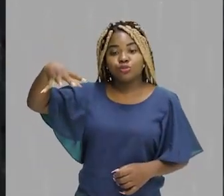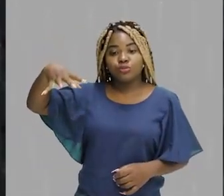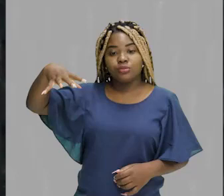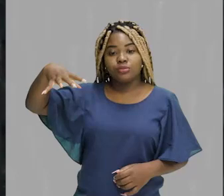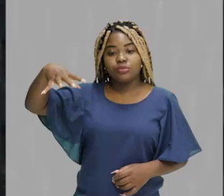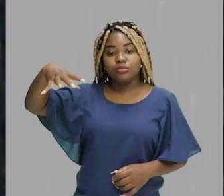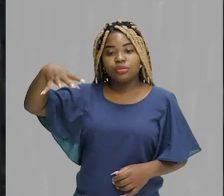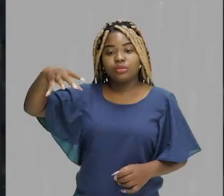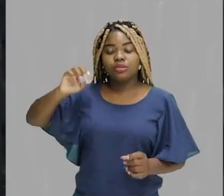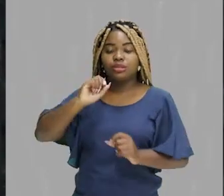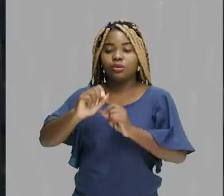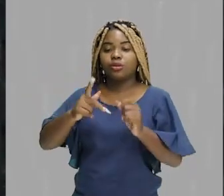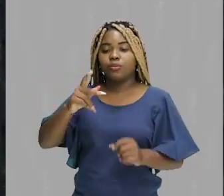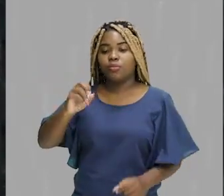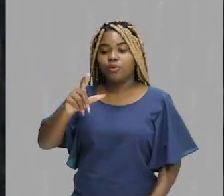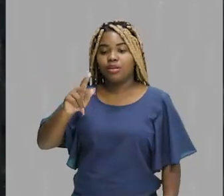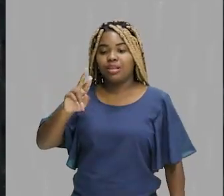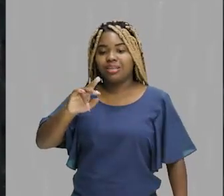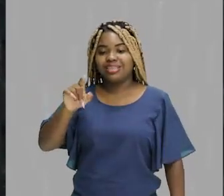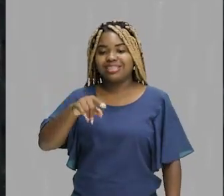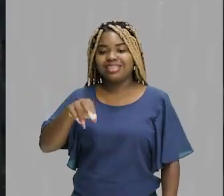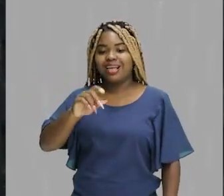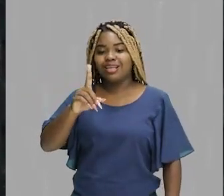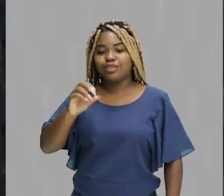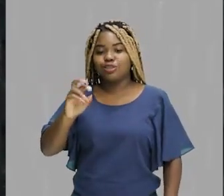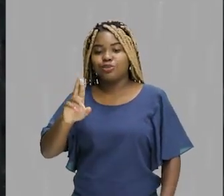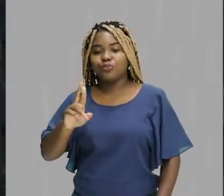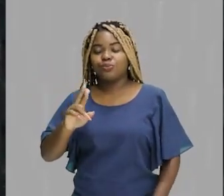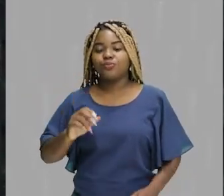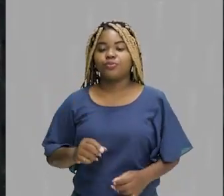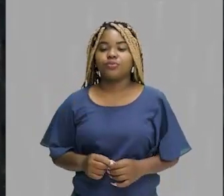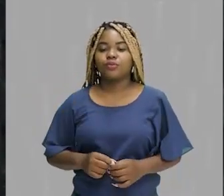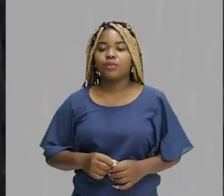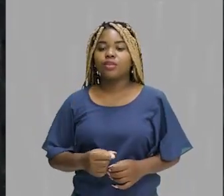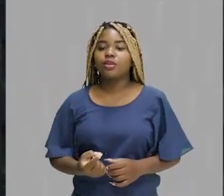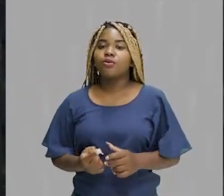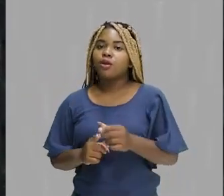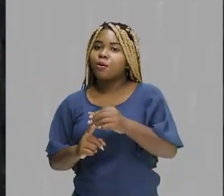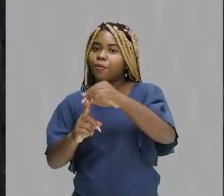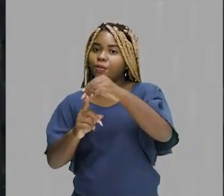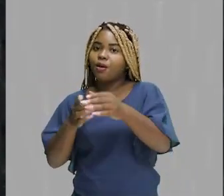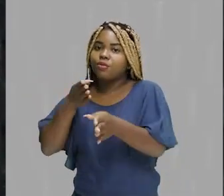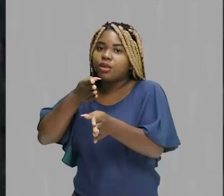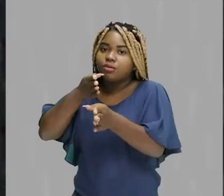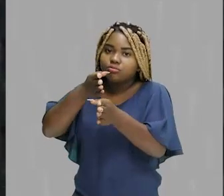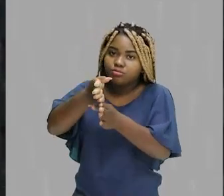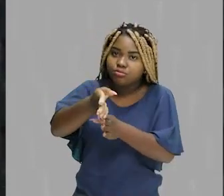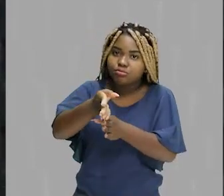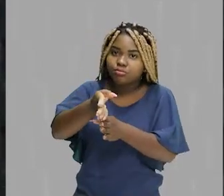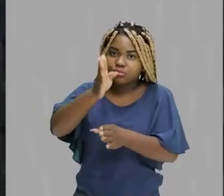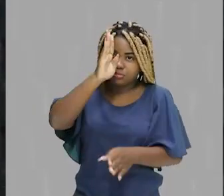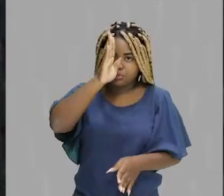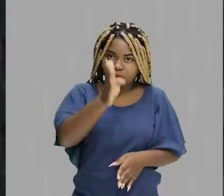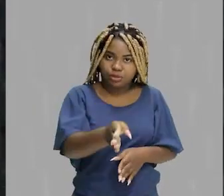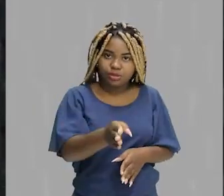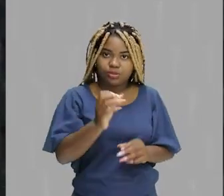um polarizador, ela vai vibrar numa única direção.